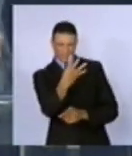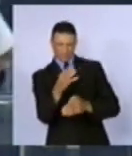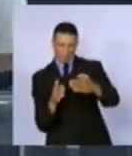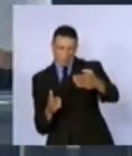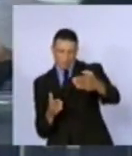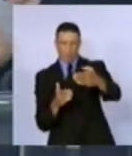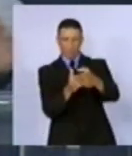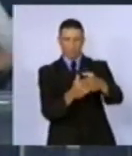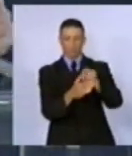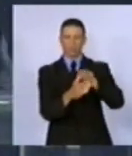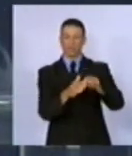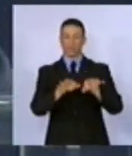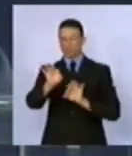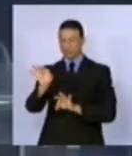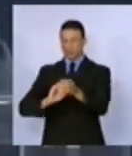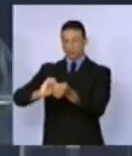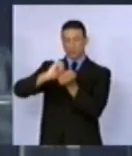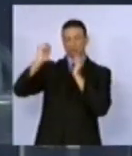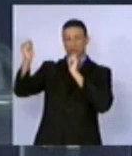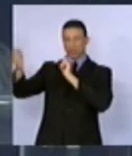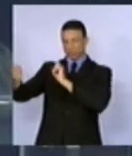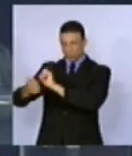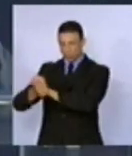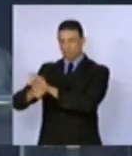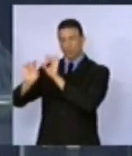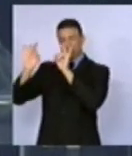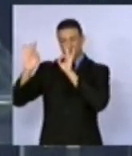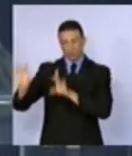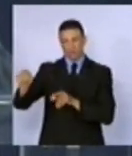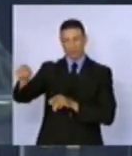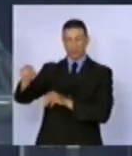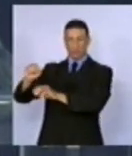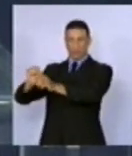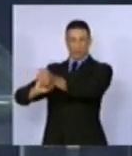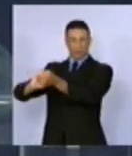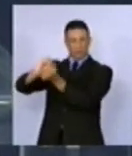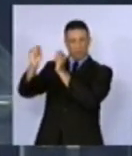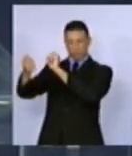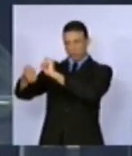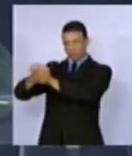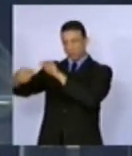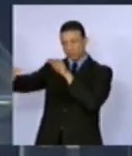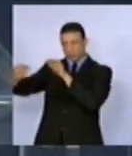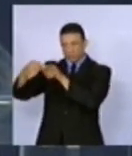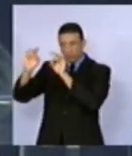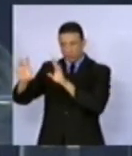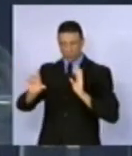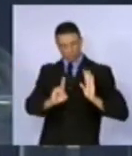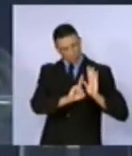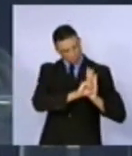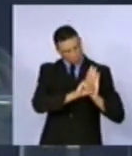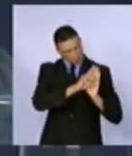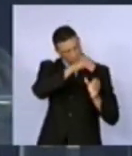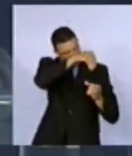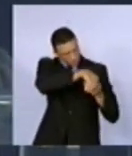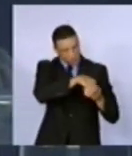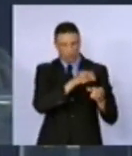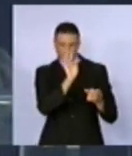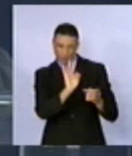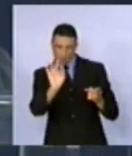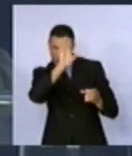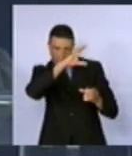as condições para a continuidade dentro adaptando a essa situação dentro do decreto federal